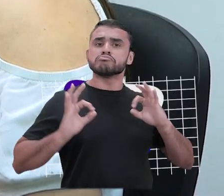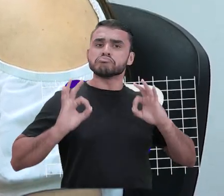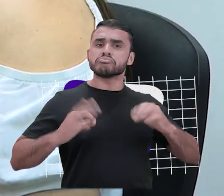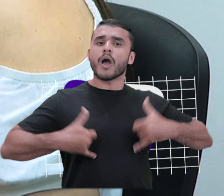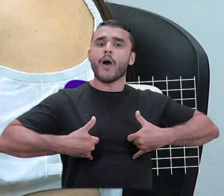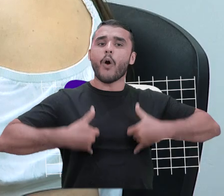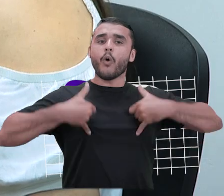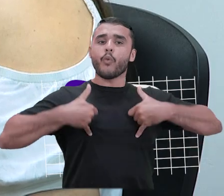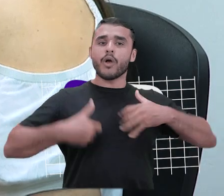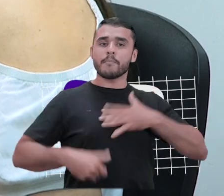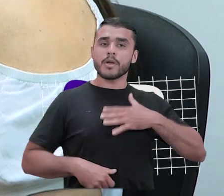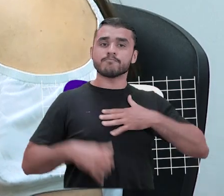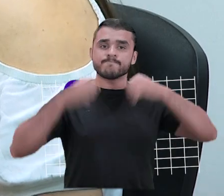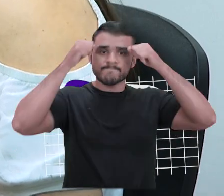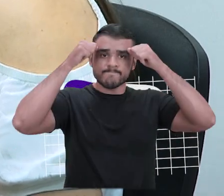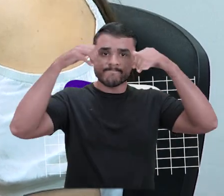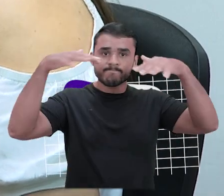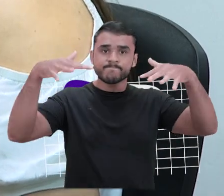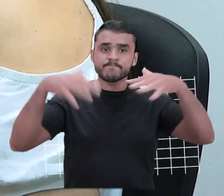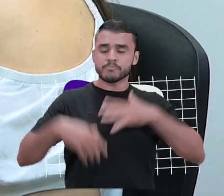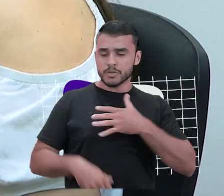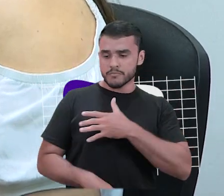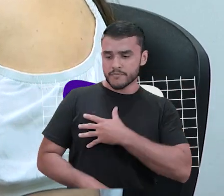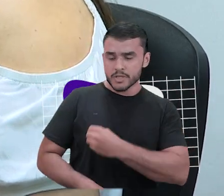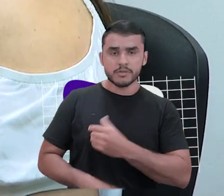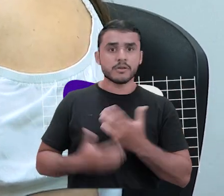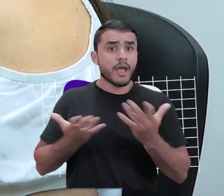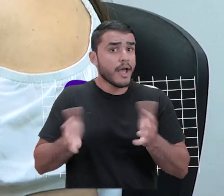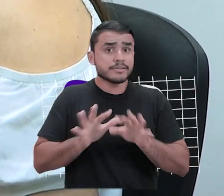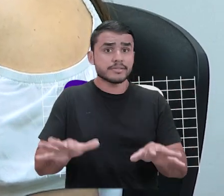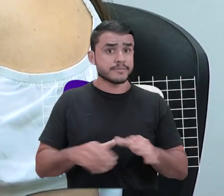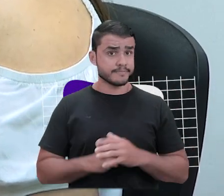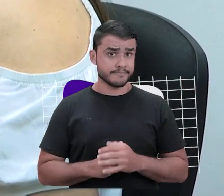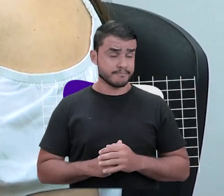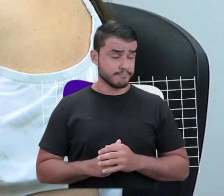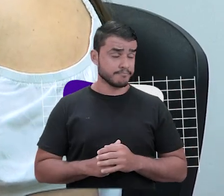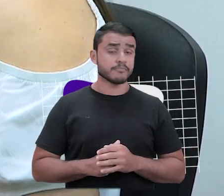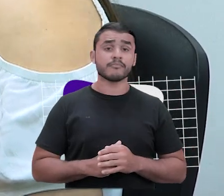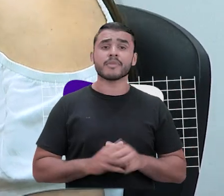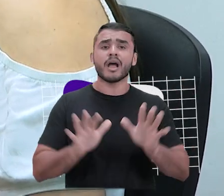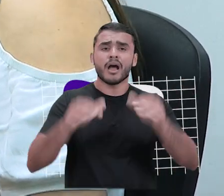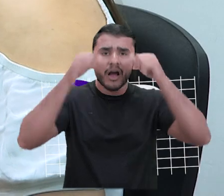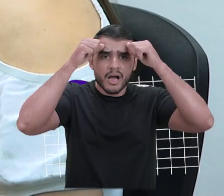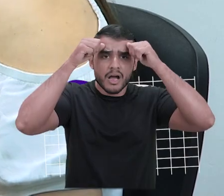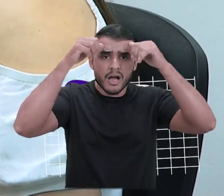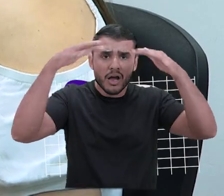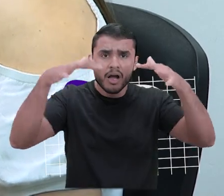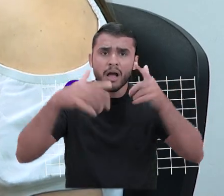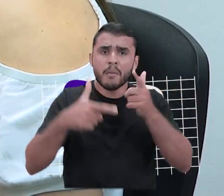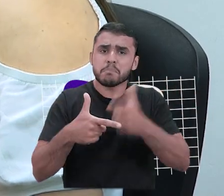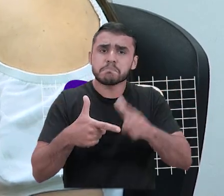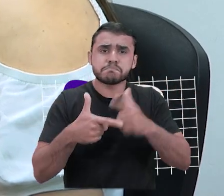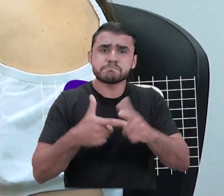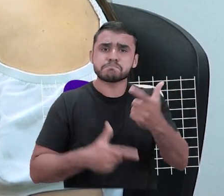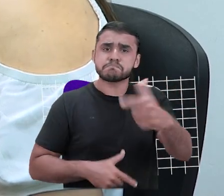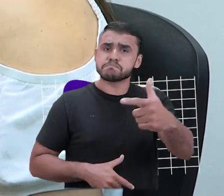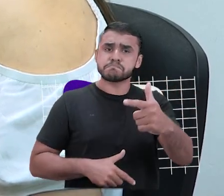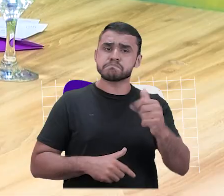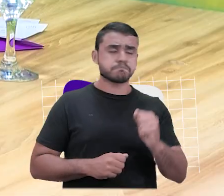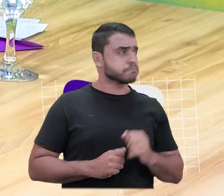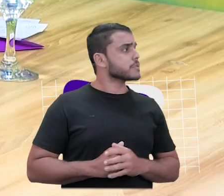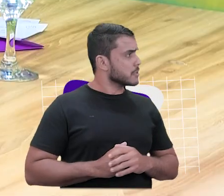muito difícil. Na verdade, pra mim, assim, o autismo nunca foi uma dificuldade. Você